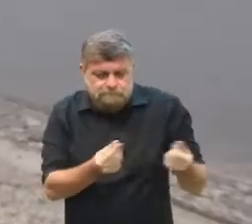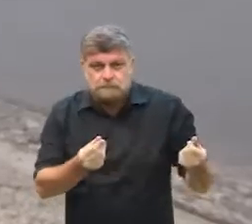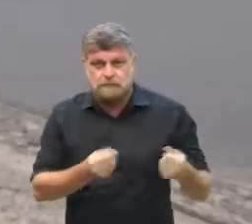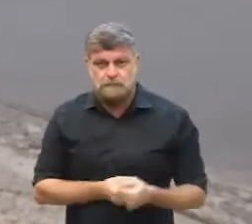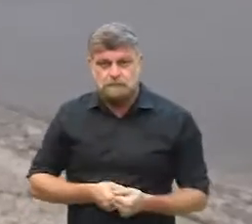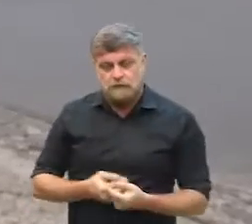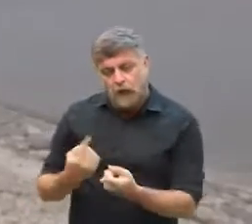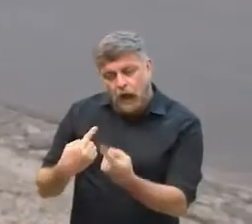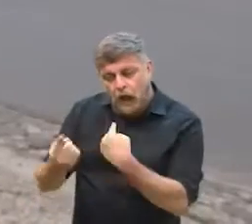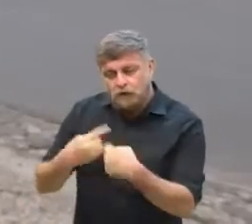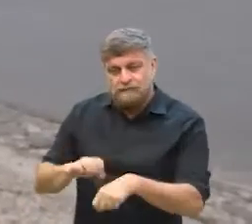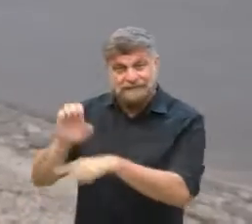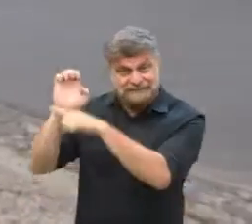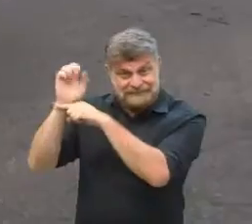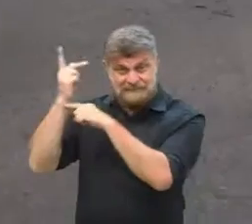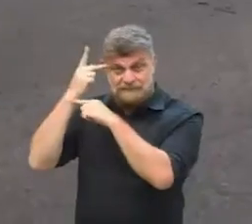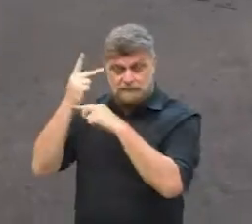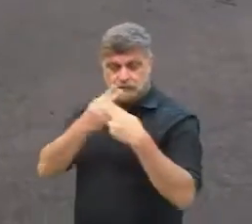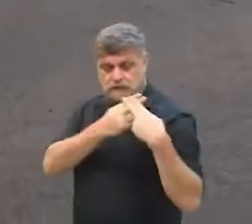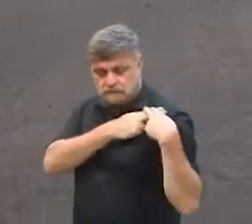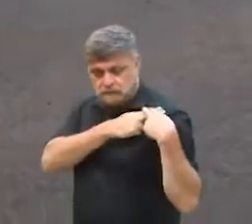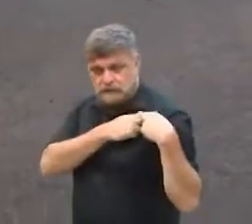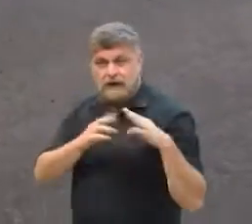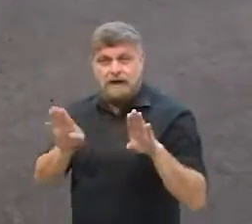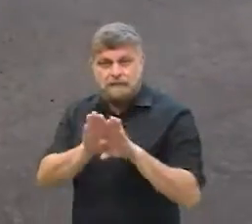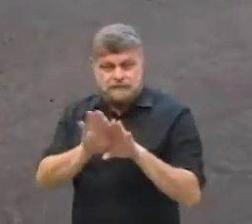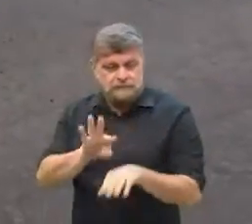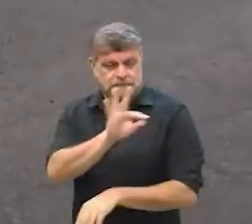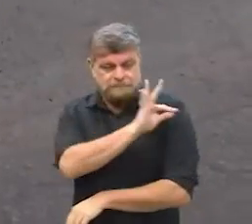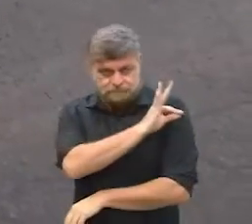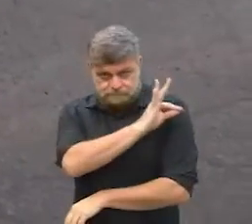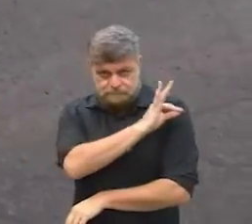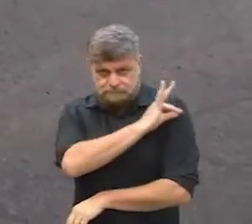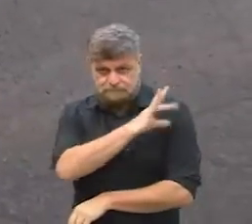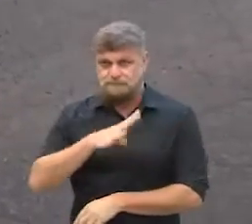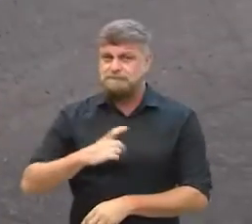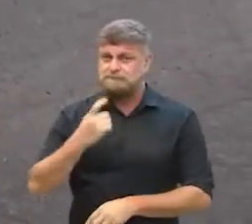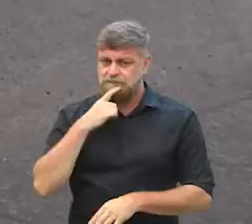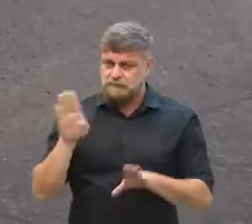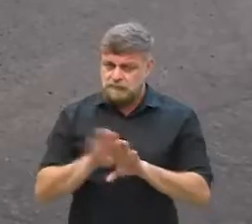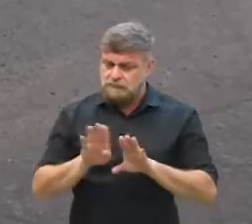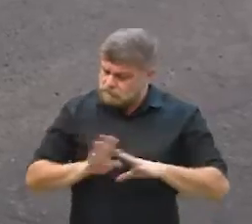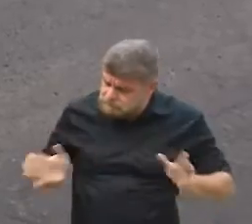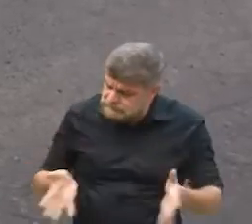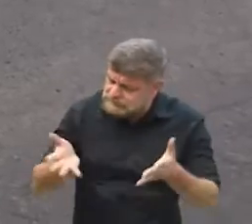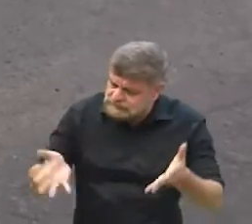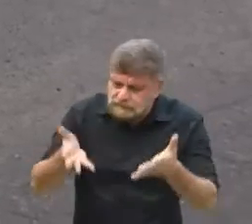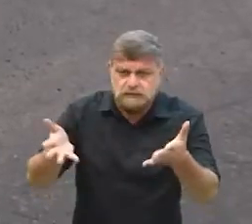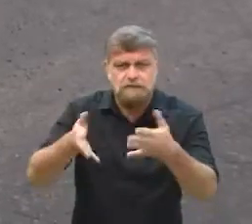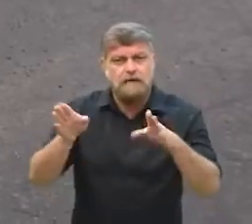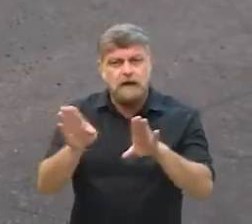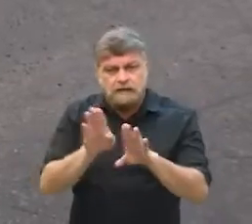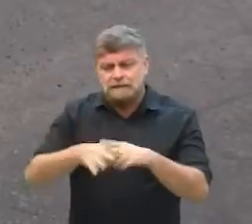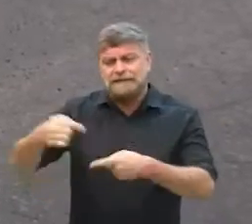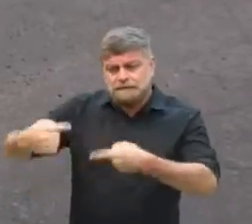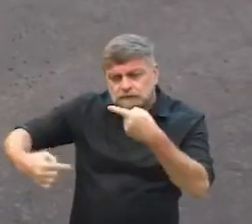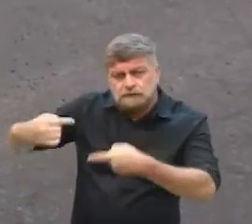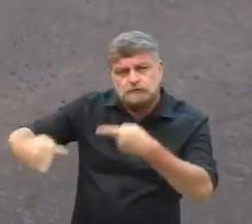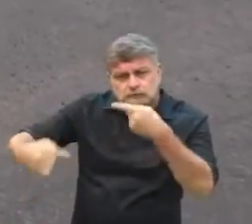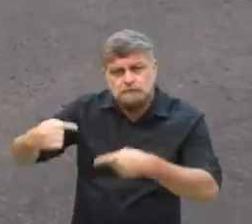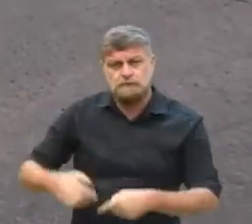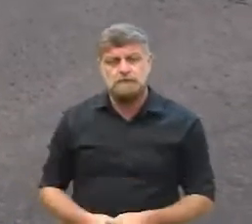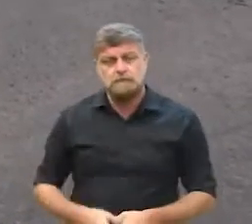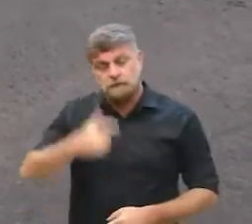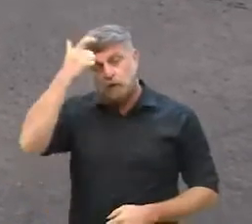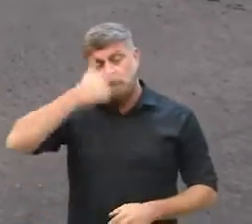ser estadual e ser uma obra estadual, cabe ao Poder Legislativo Municipal também fomentar essa discussão. E